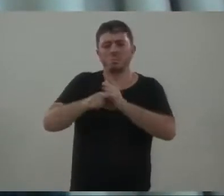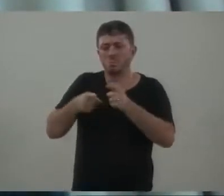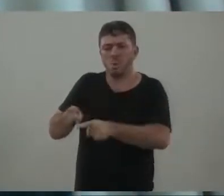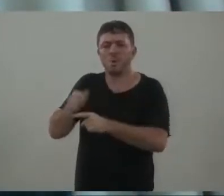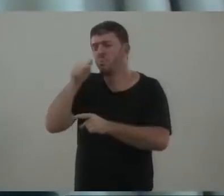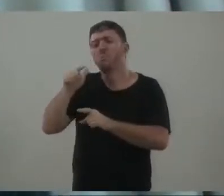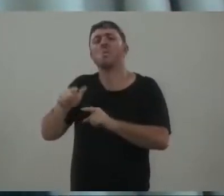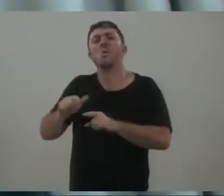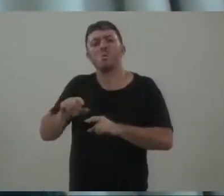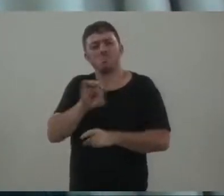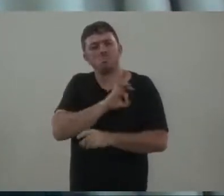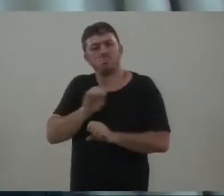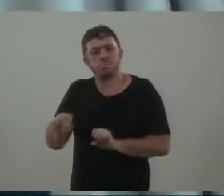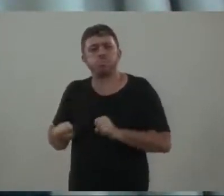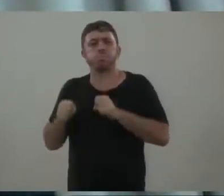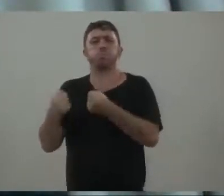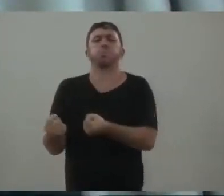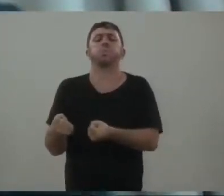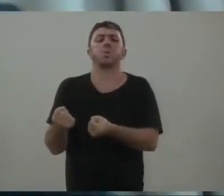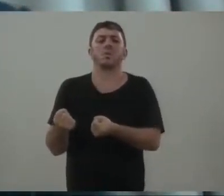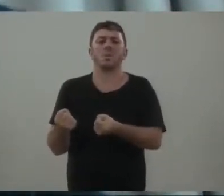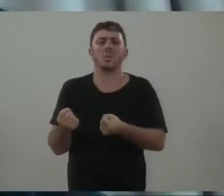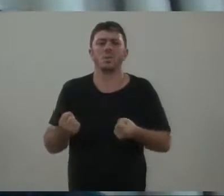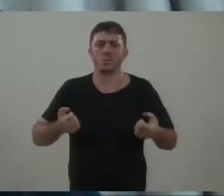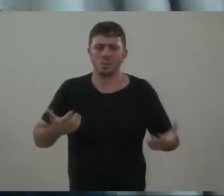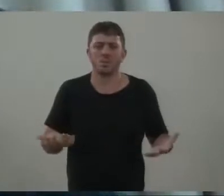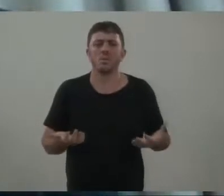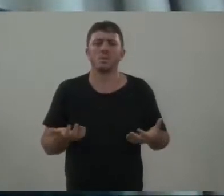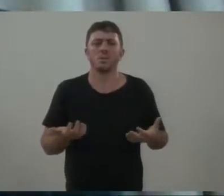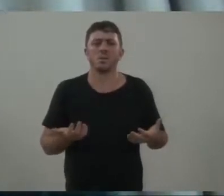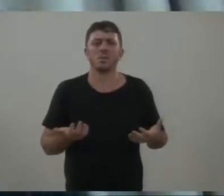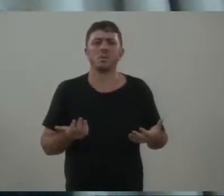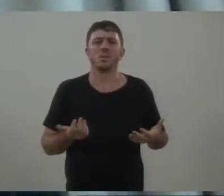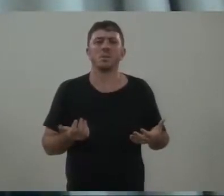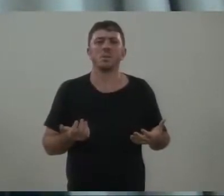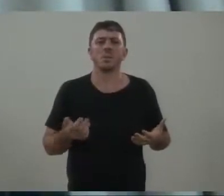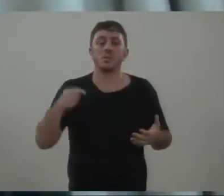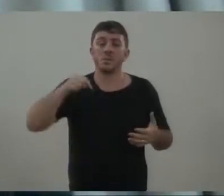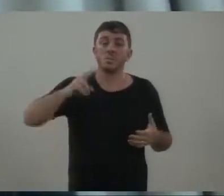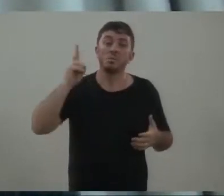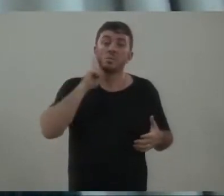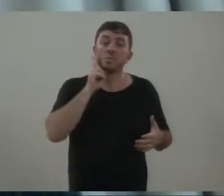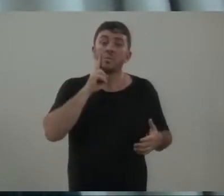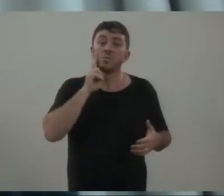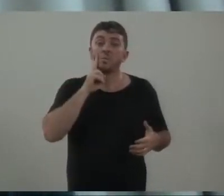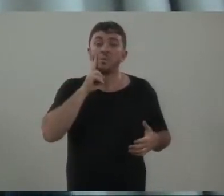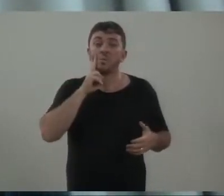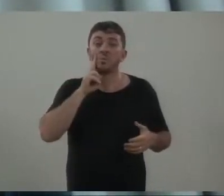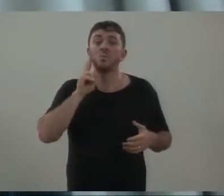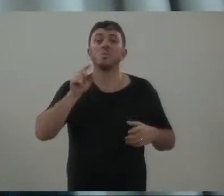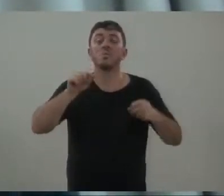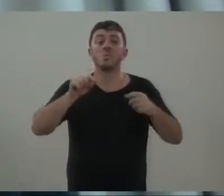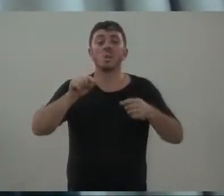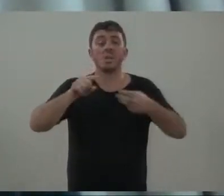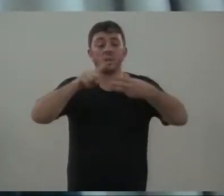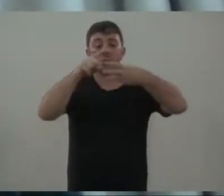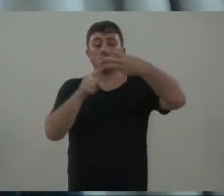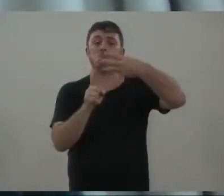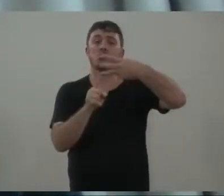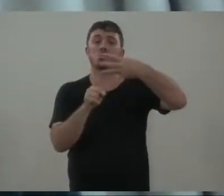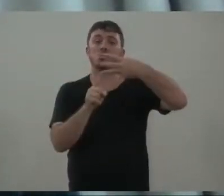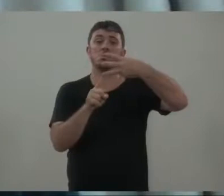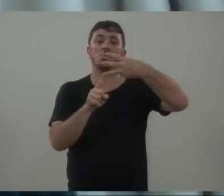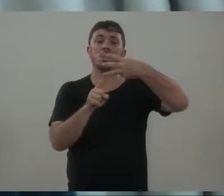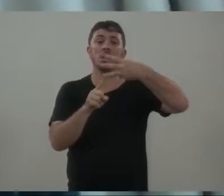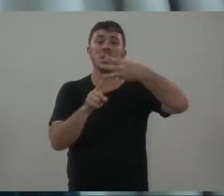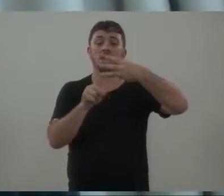que na nossa cidade aí, ela tem ficado em terceiro da região metropolitana e sétimo, acredito que do